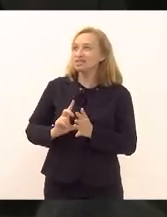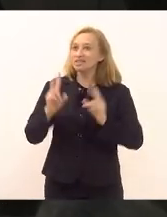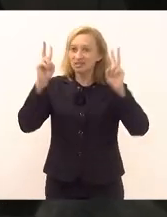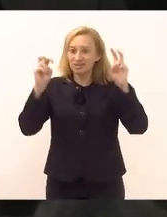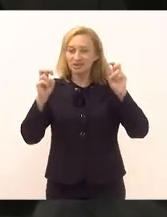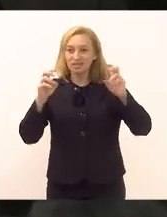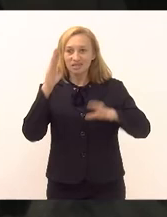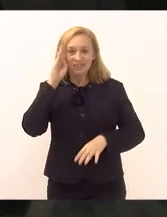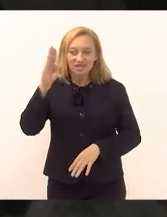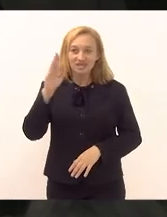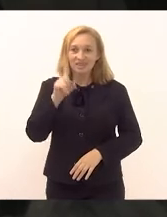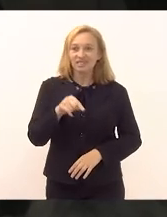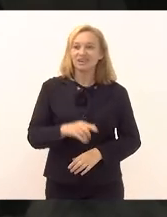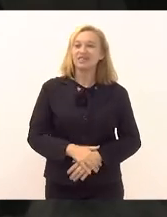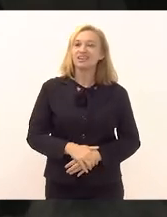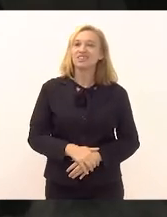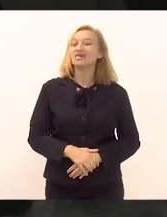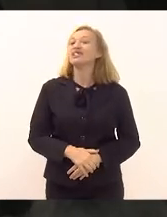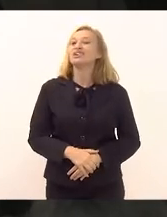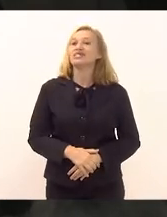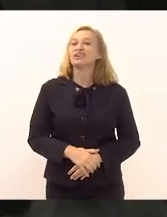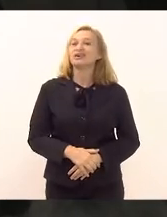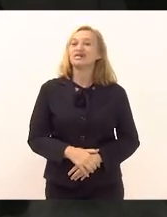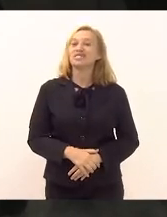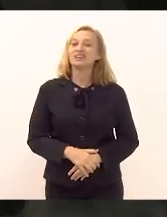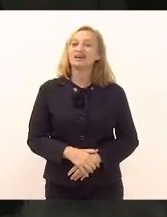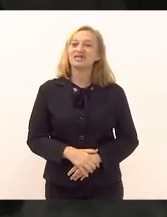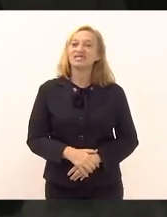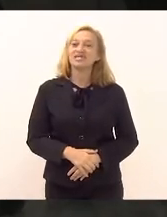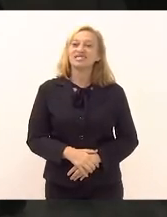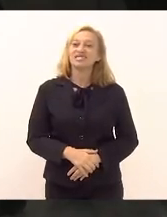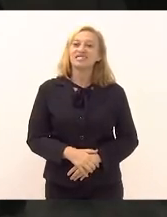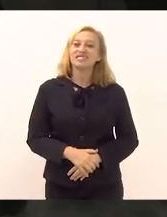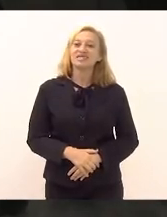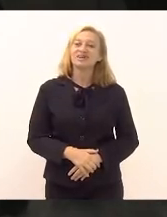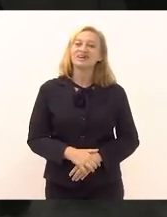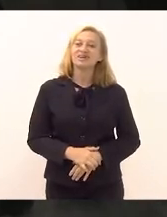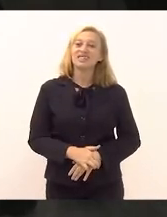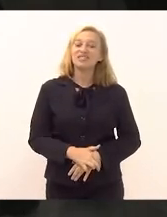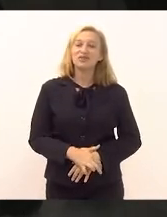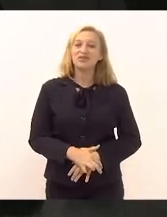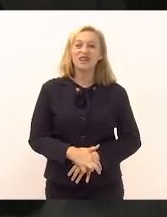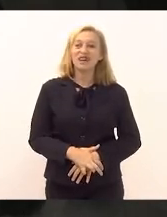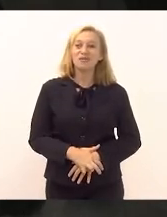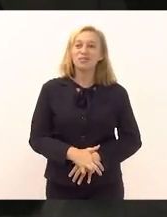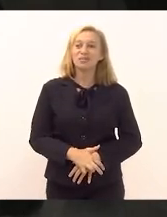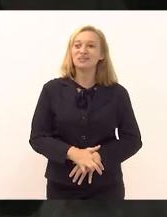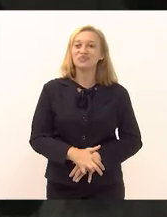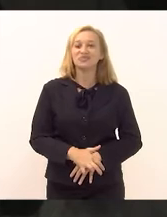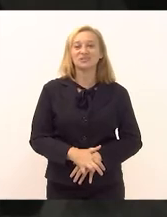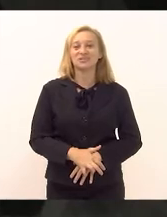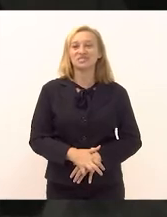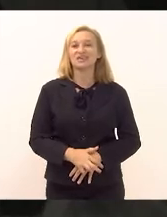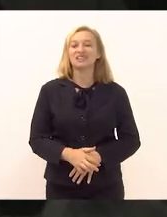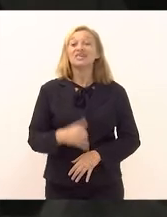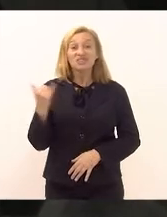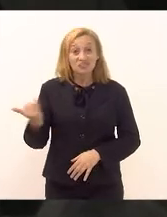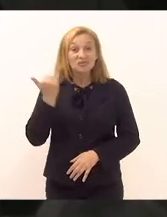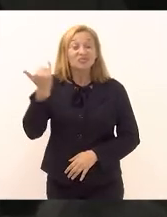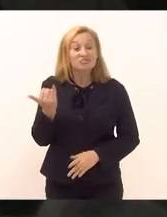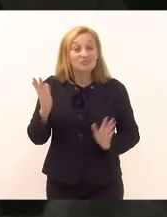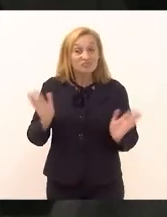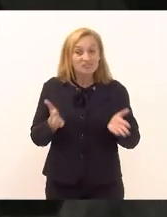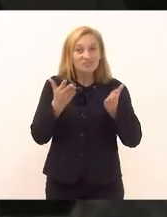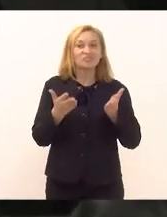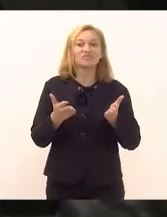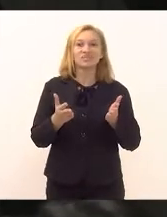principal, fazer menção, de maneira até muito elogiosa, à importante iniciativa